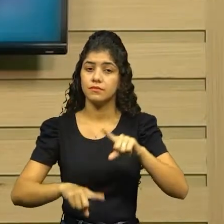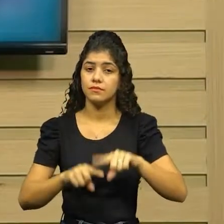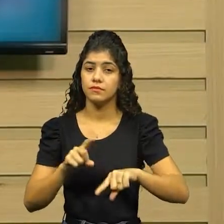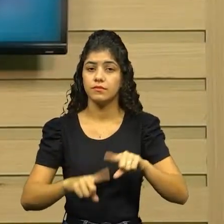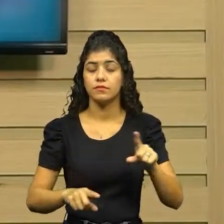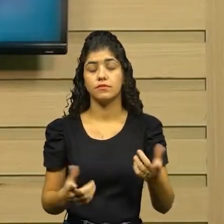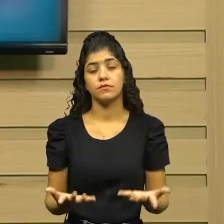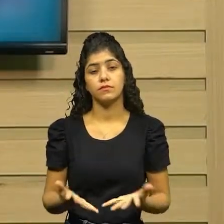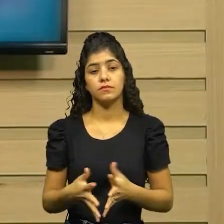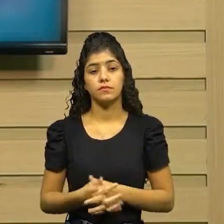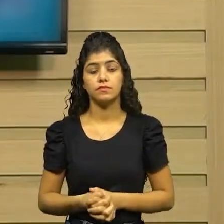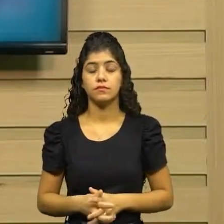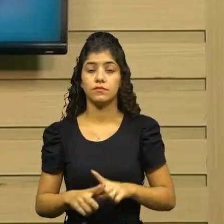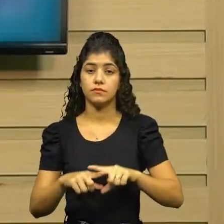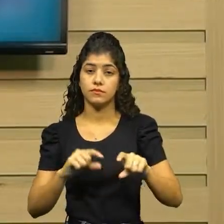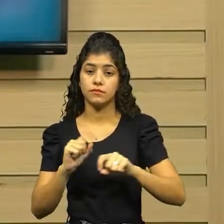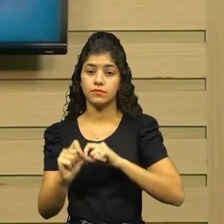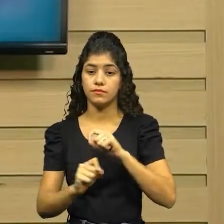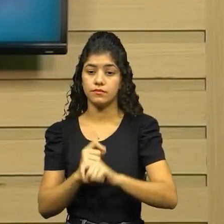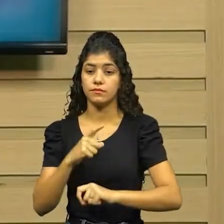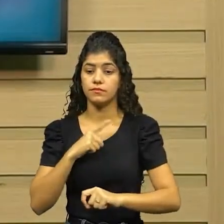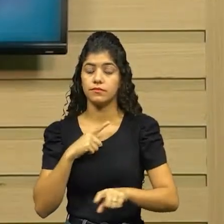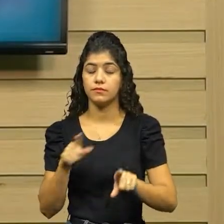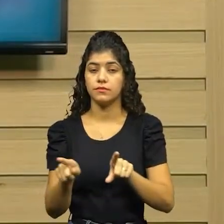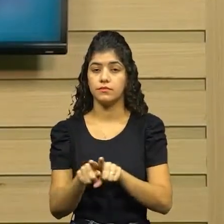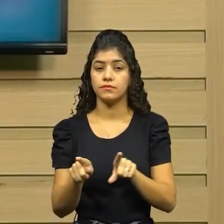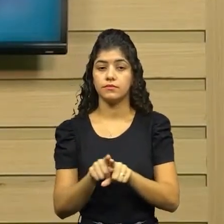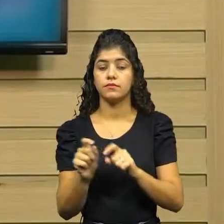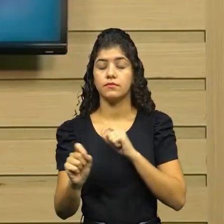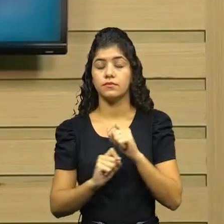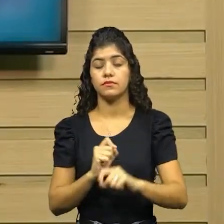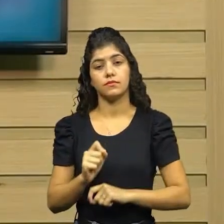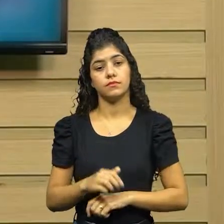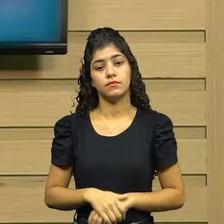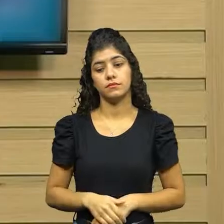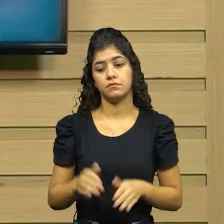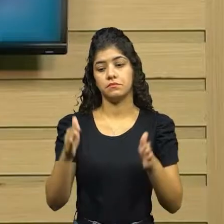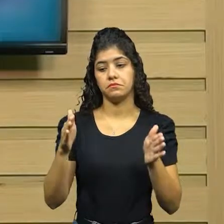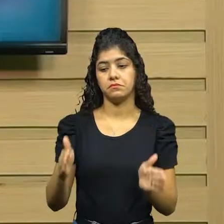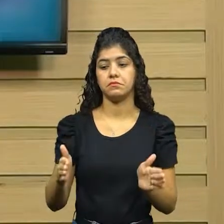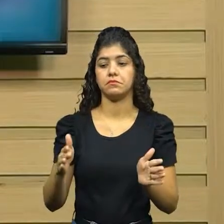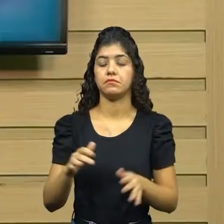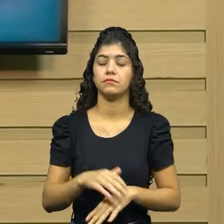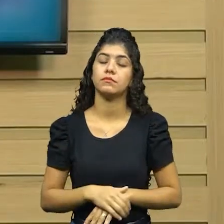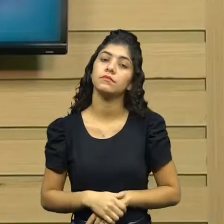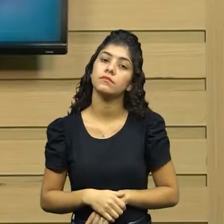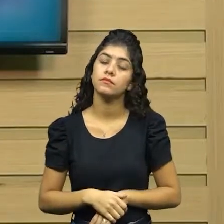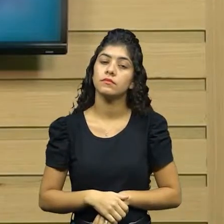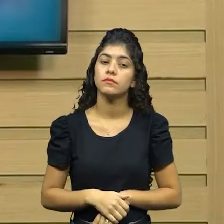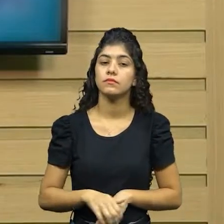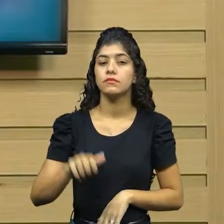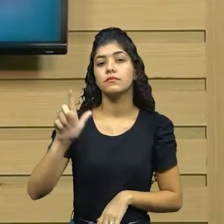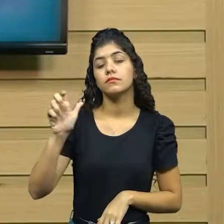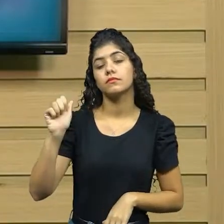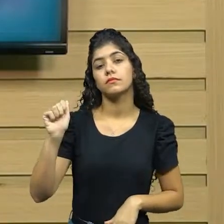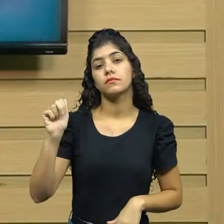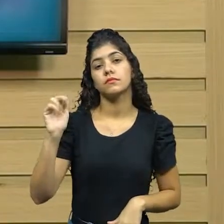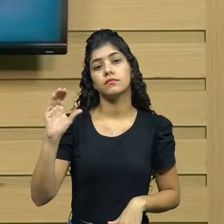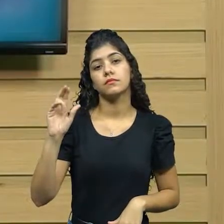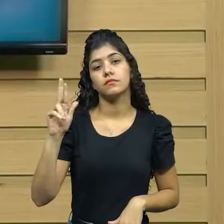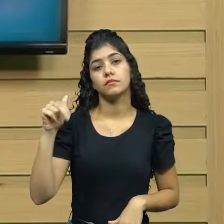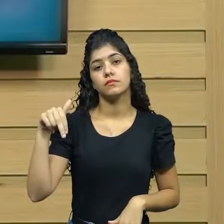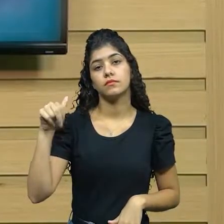fornecido, mas existe uma lacuna entre essas duas vertentes. Sendo assim, como é que eu vou, como